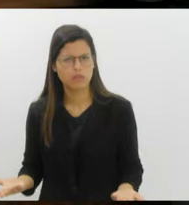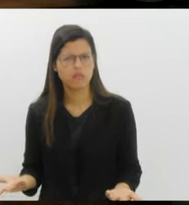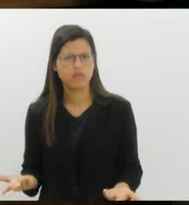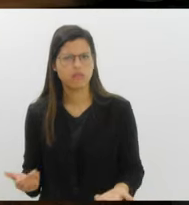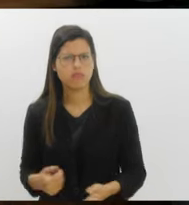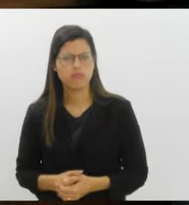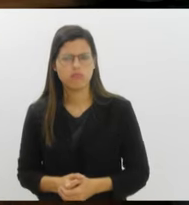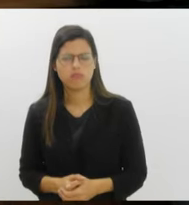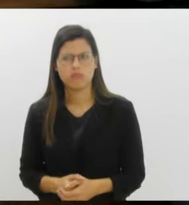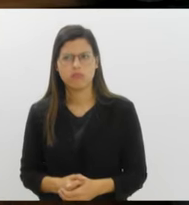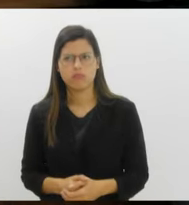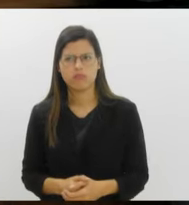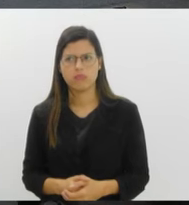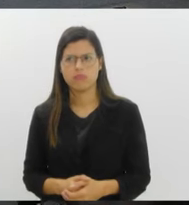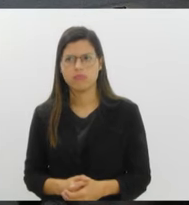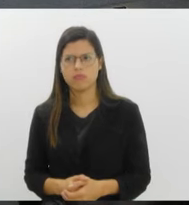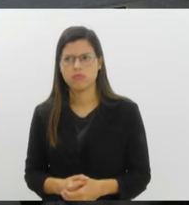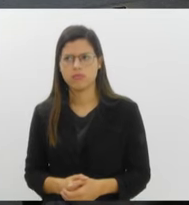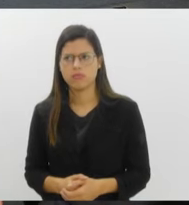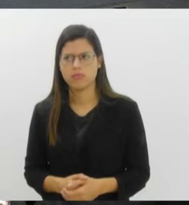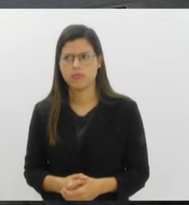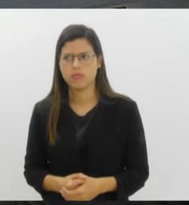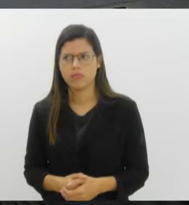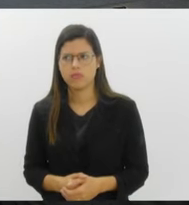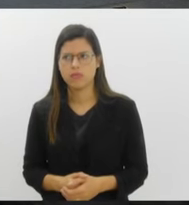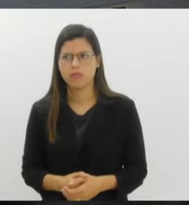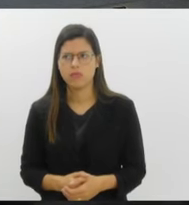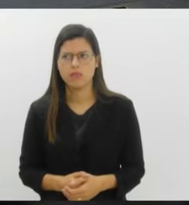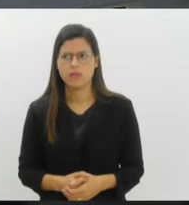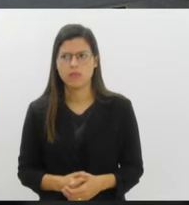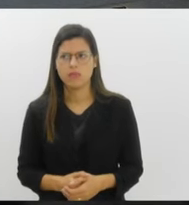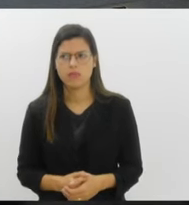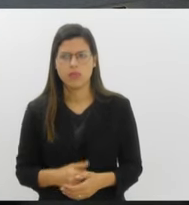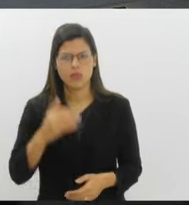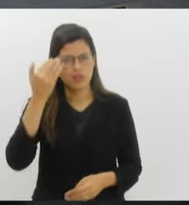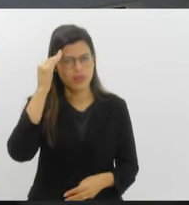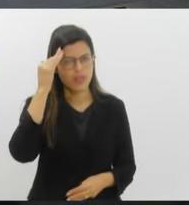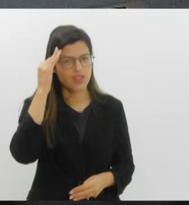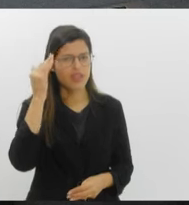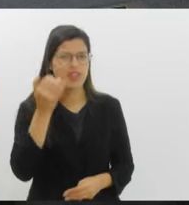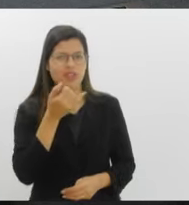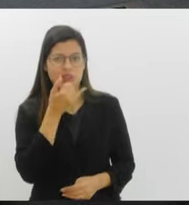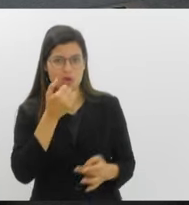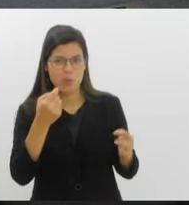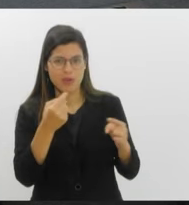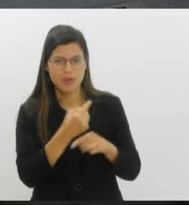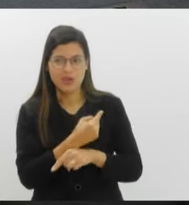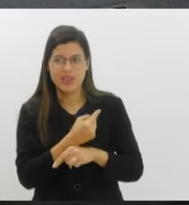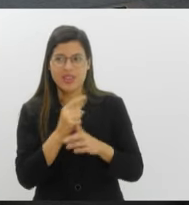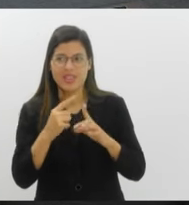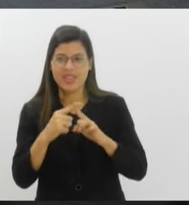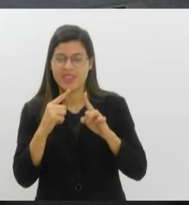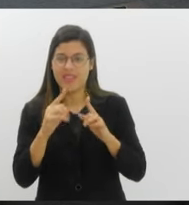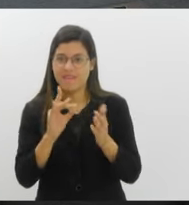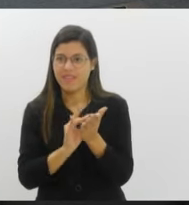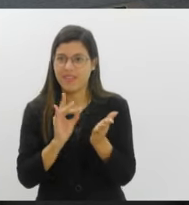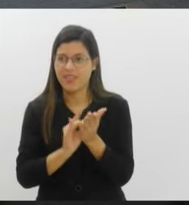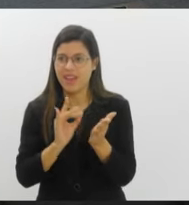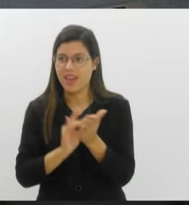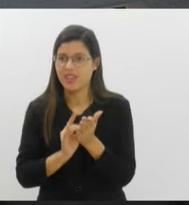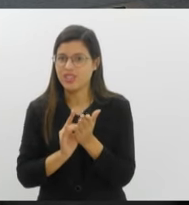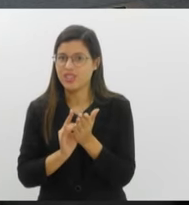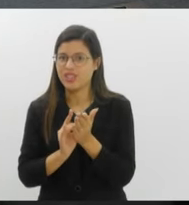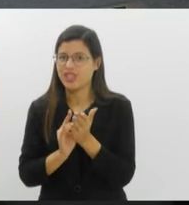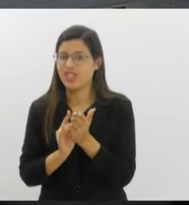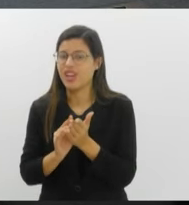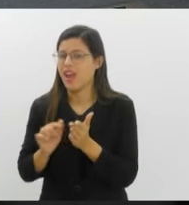eu entendo. Me perdoe discordar de Vossa Excelência, mas ele, na verdade, ele não estava sendo infiel. Ele estava tentando